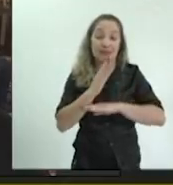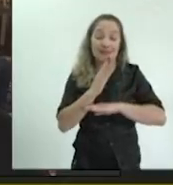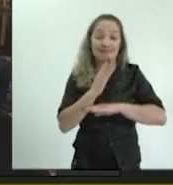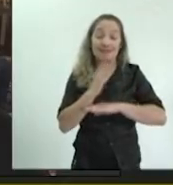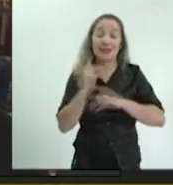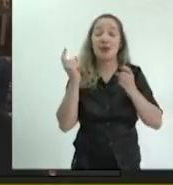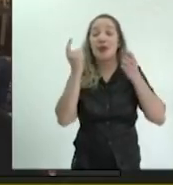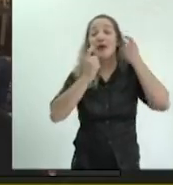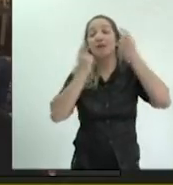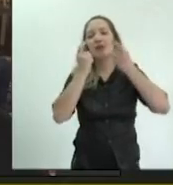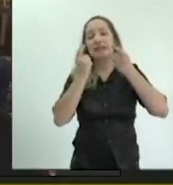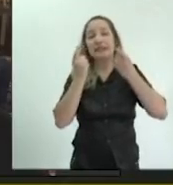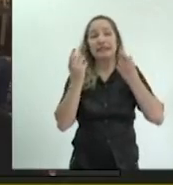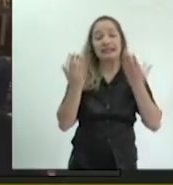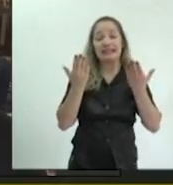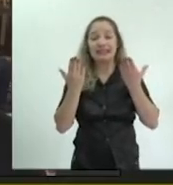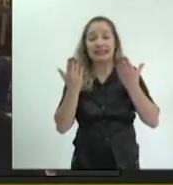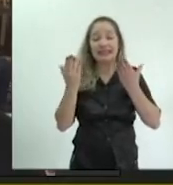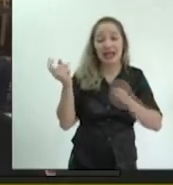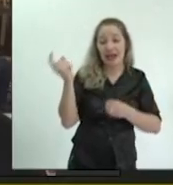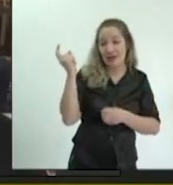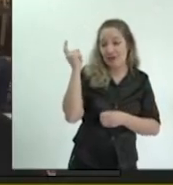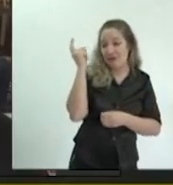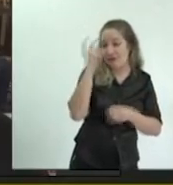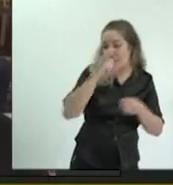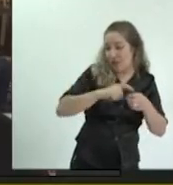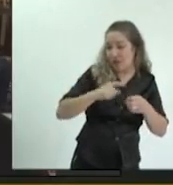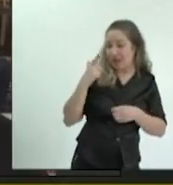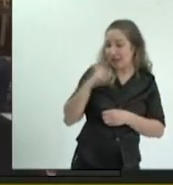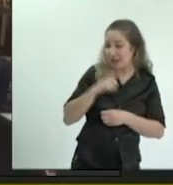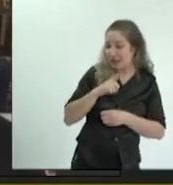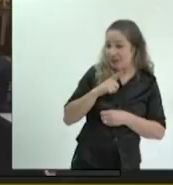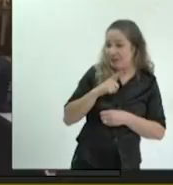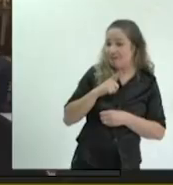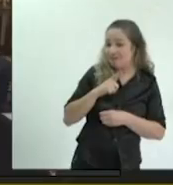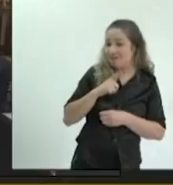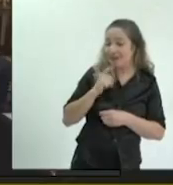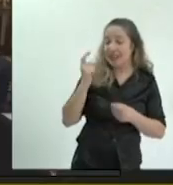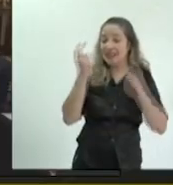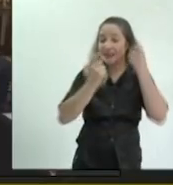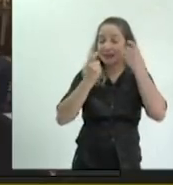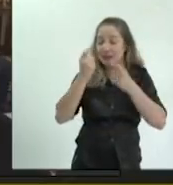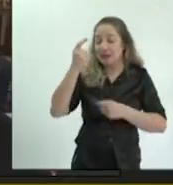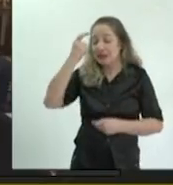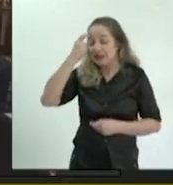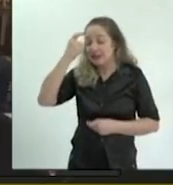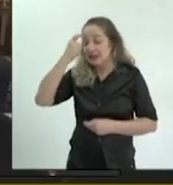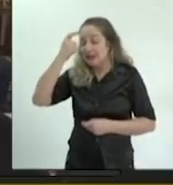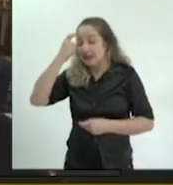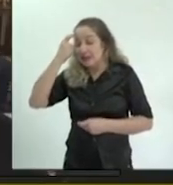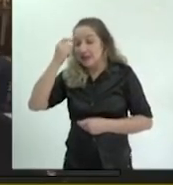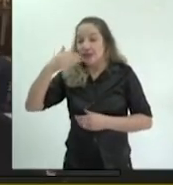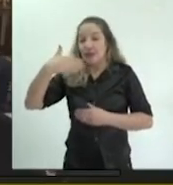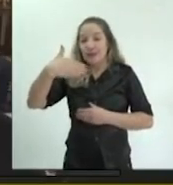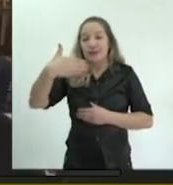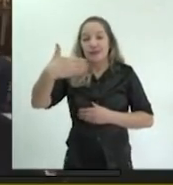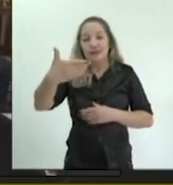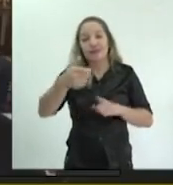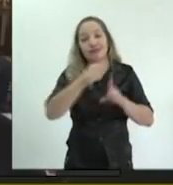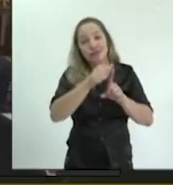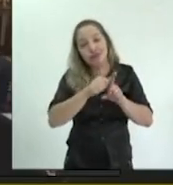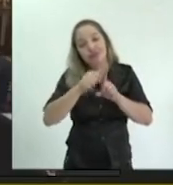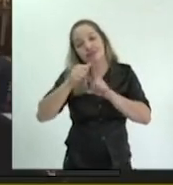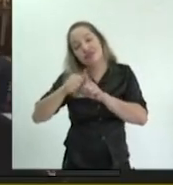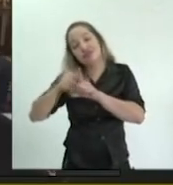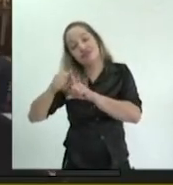voltar? E essa preocupação, ela vai estar na cabeça de cada um durante alguns meses, até a gente ter mais tranquilidade. Alguns países